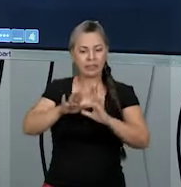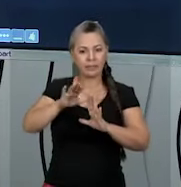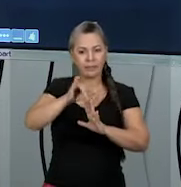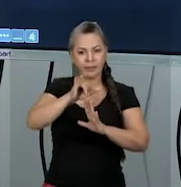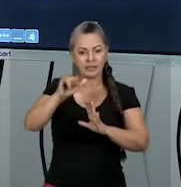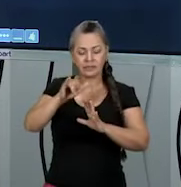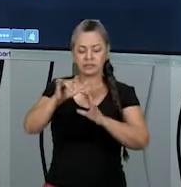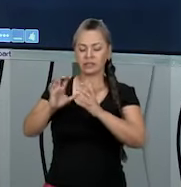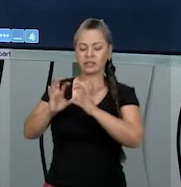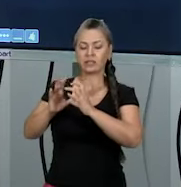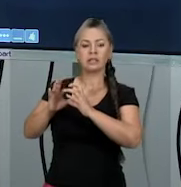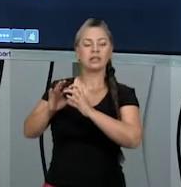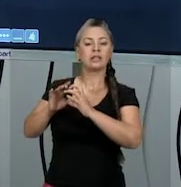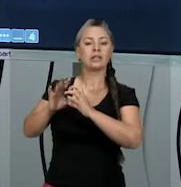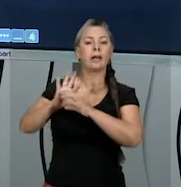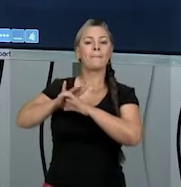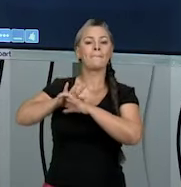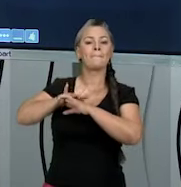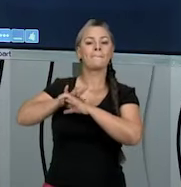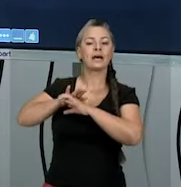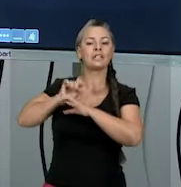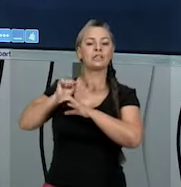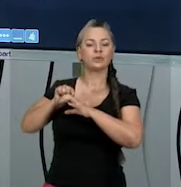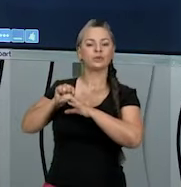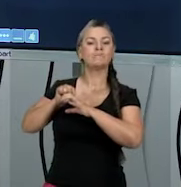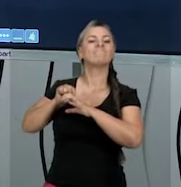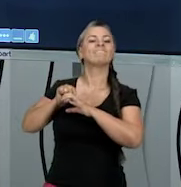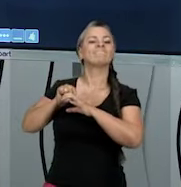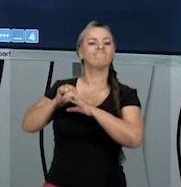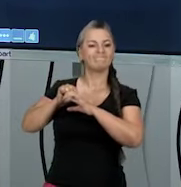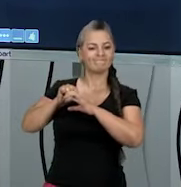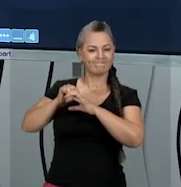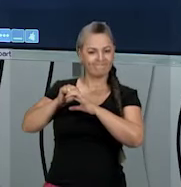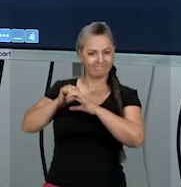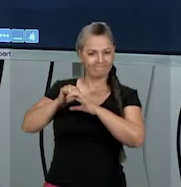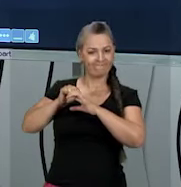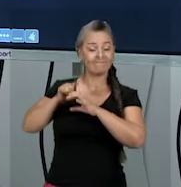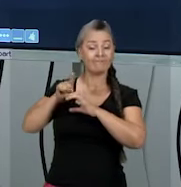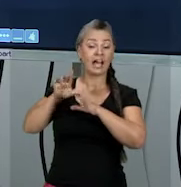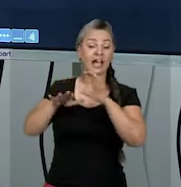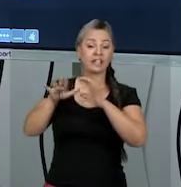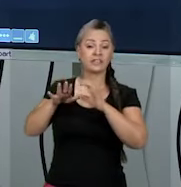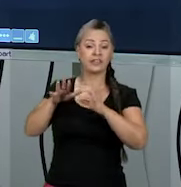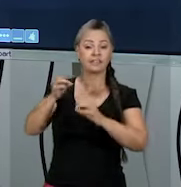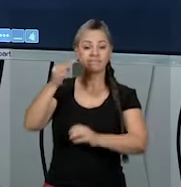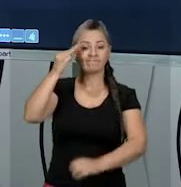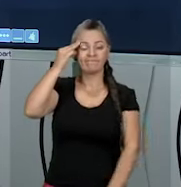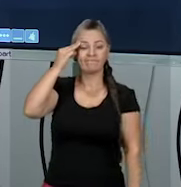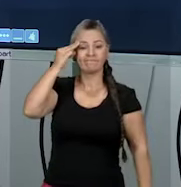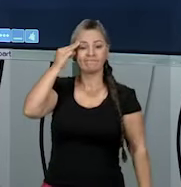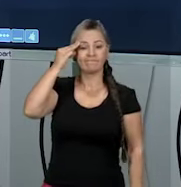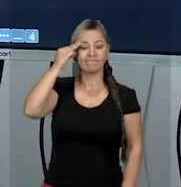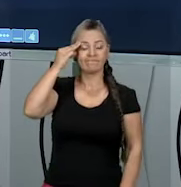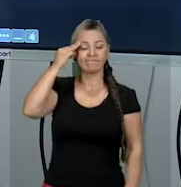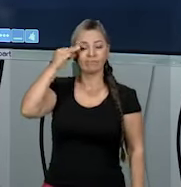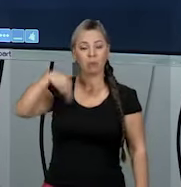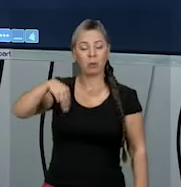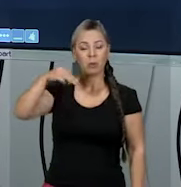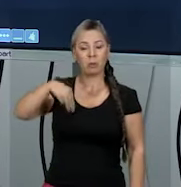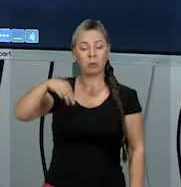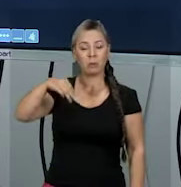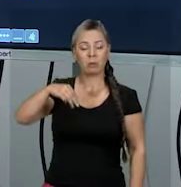do cérebro que você vai afetar, você pode perder a memória, a audição, a visão, a fala,